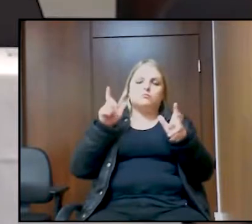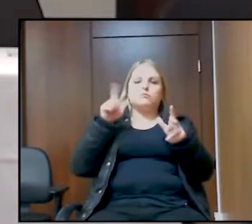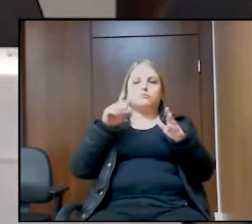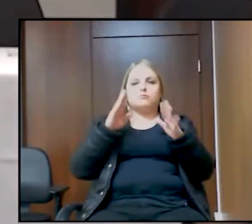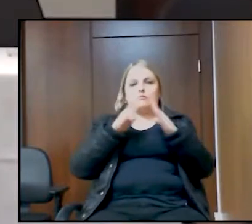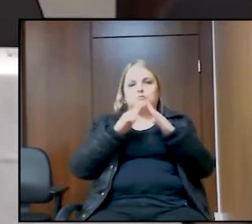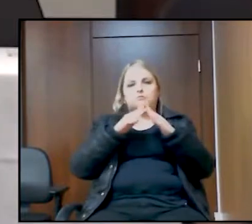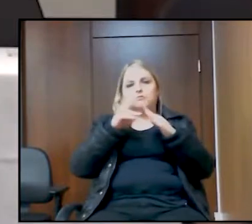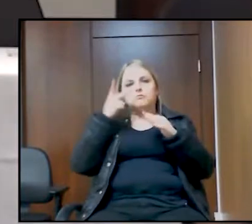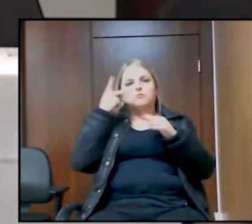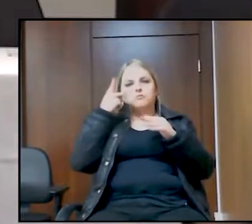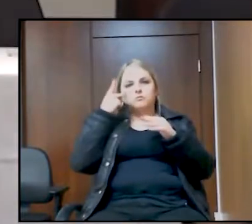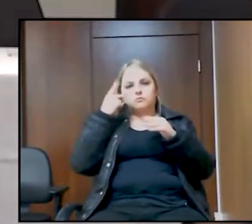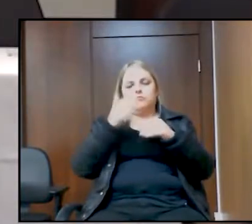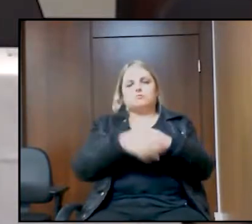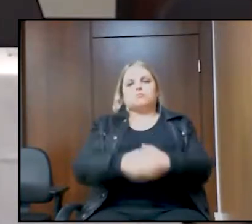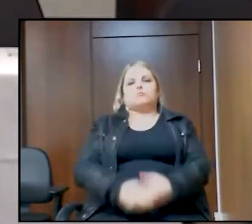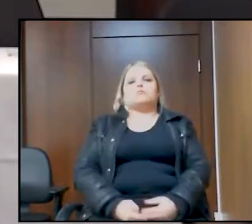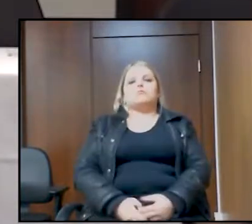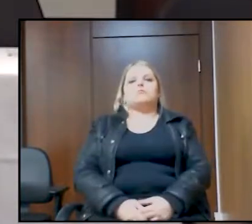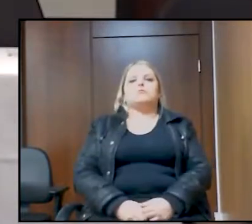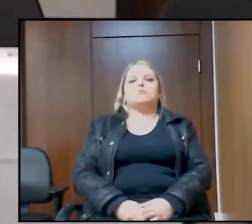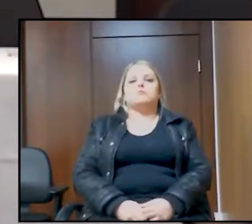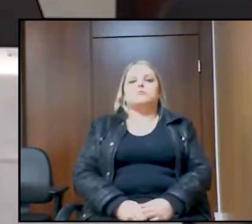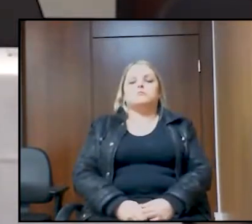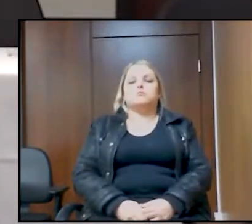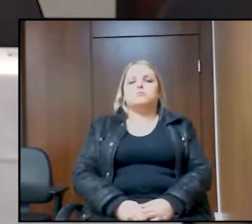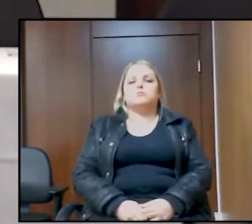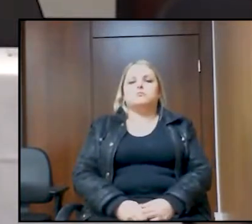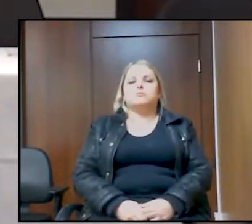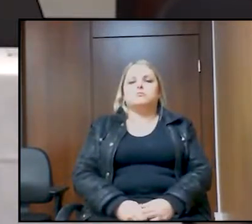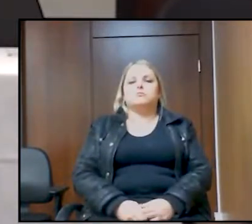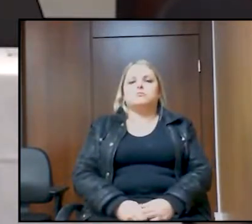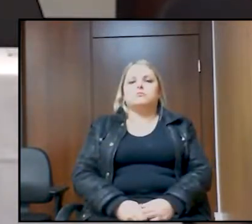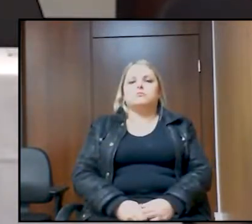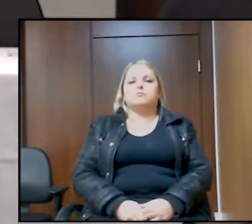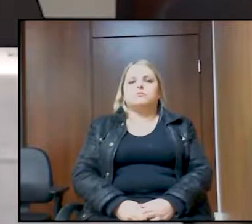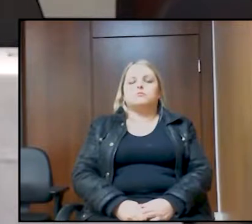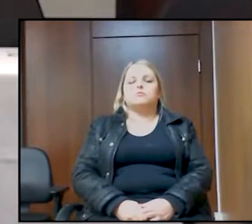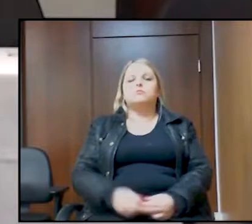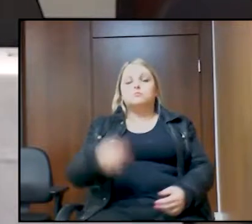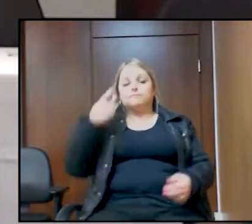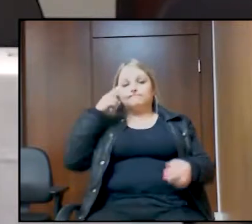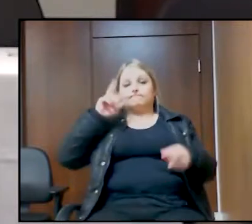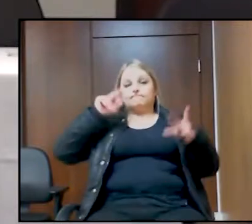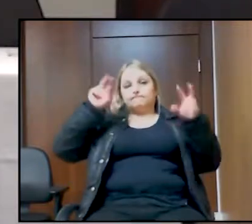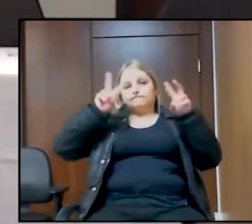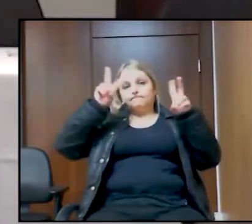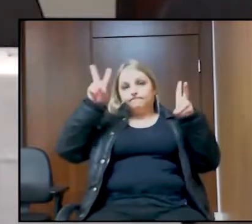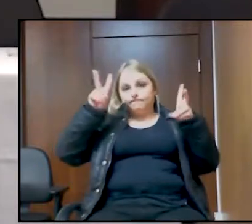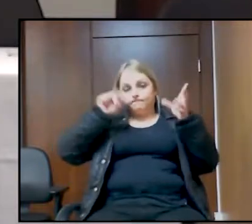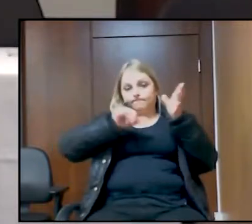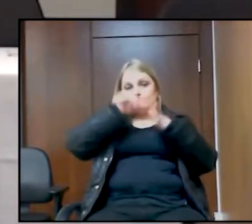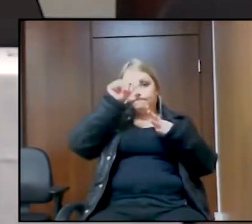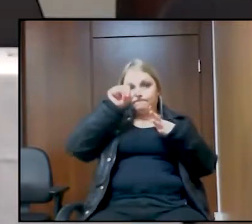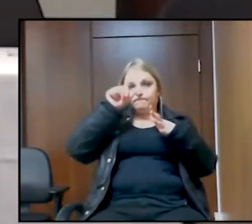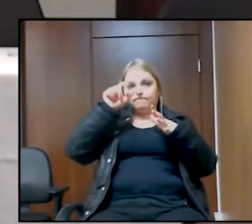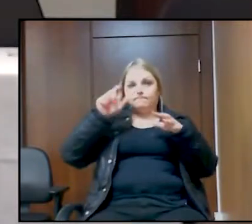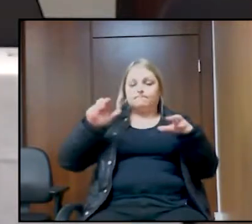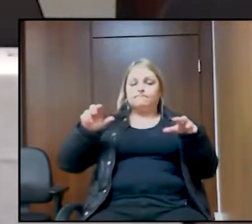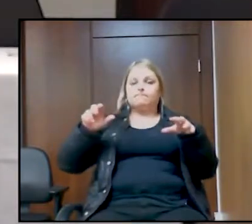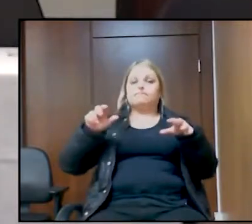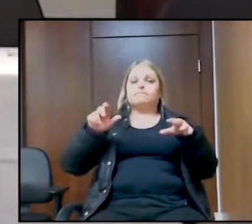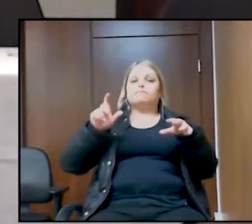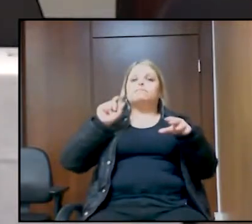habitação aqui de São Paulo, né? Então, um primeiro tópico que eu vejo aqui nos considerandos, se